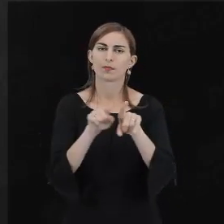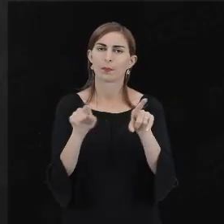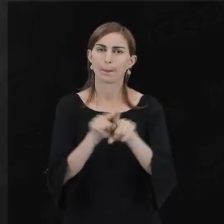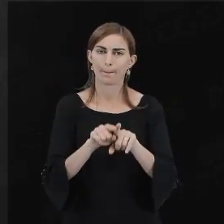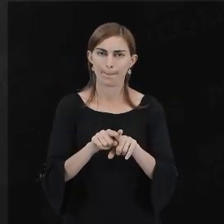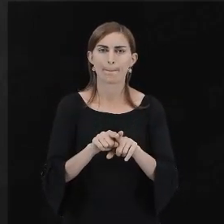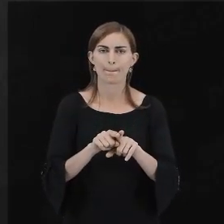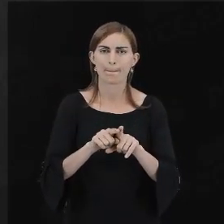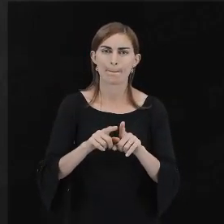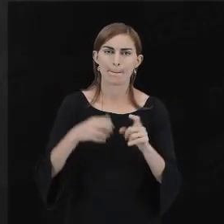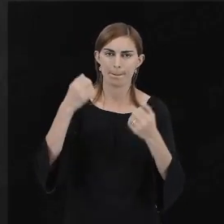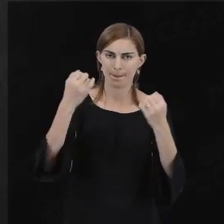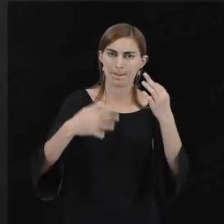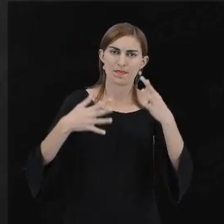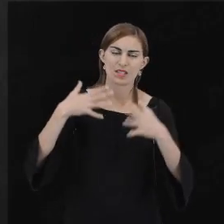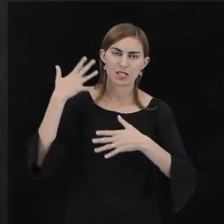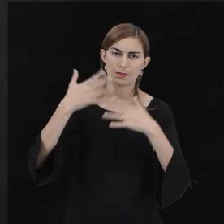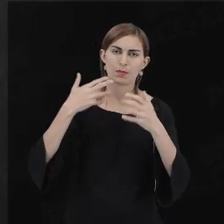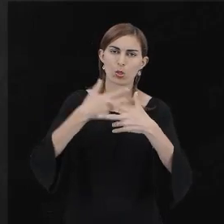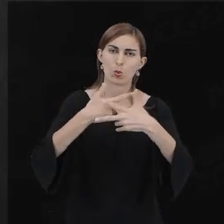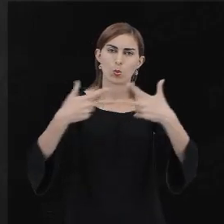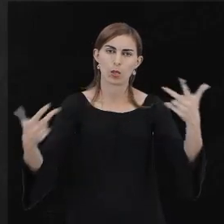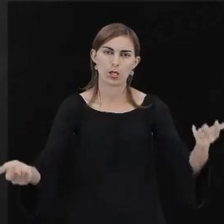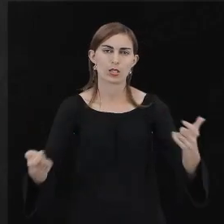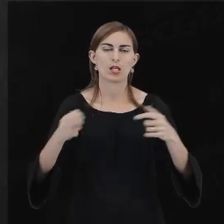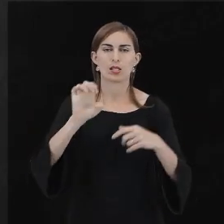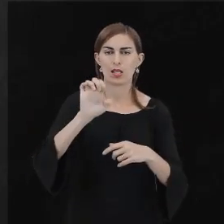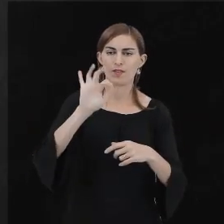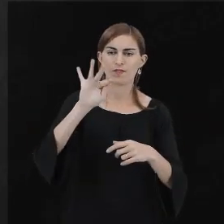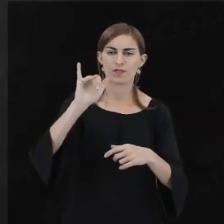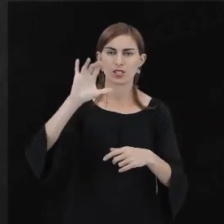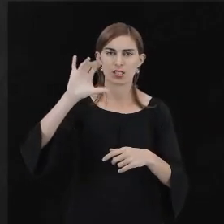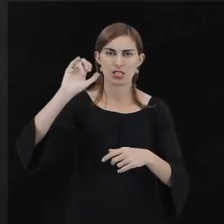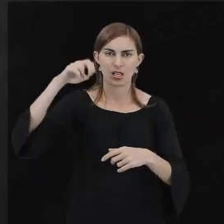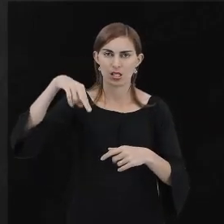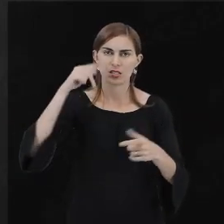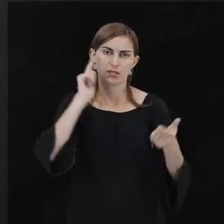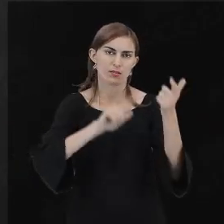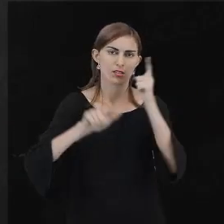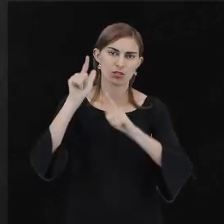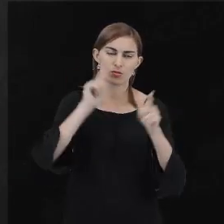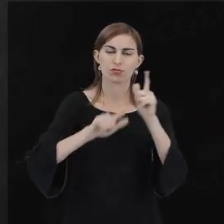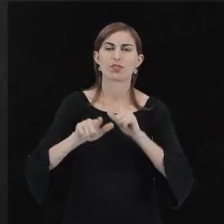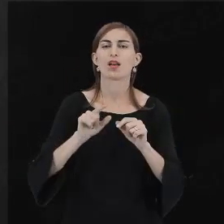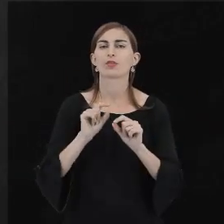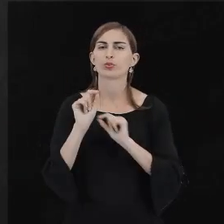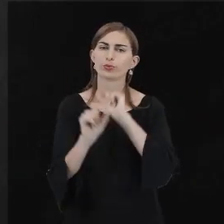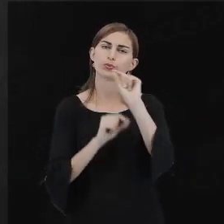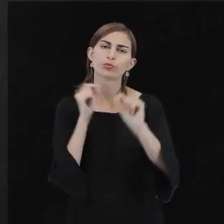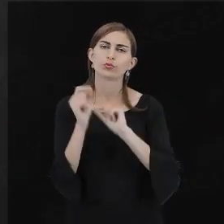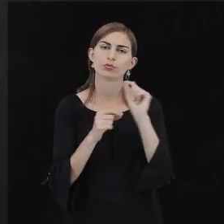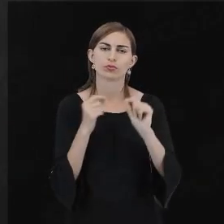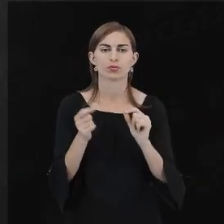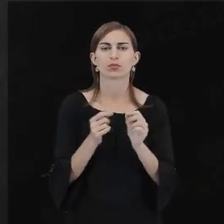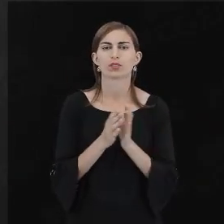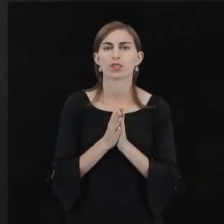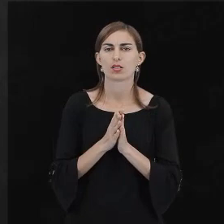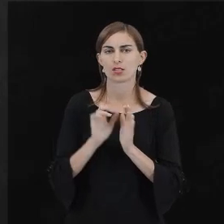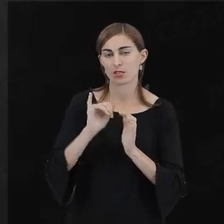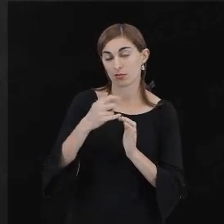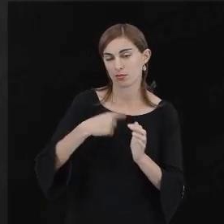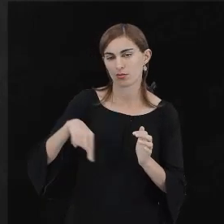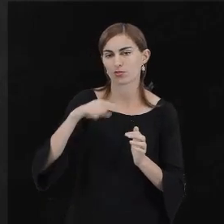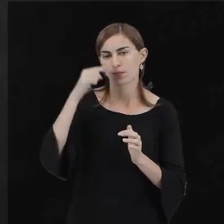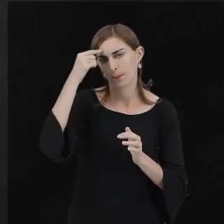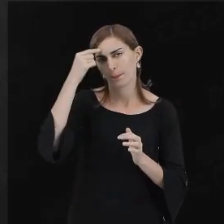discurso da qualidade e da eficiência e de resultados, ele é frágil se a gente pensa